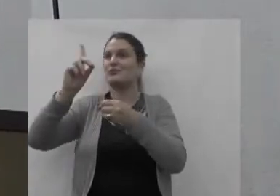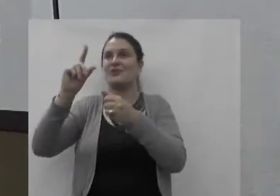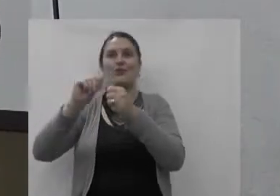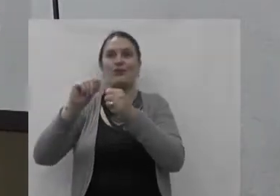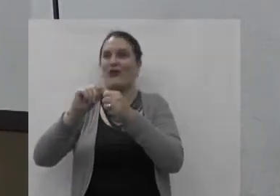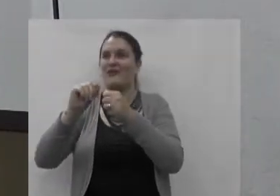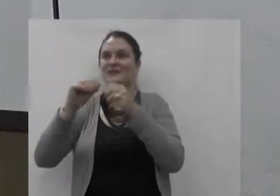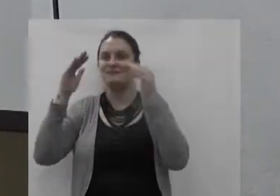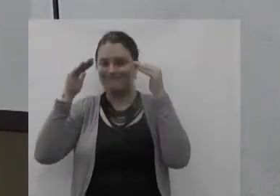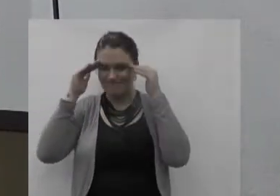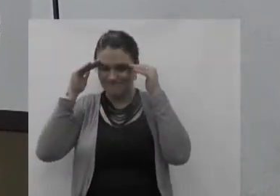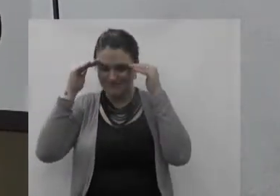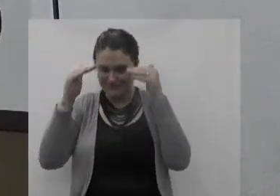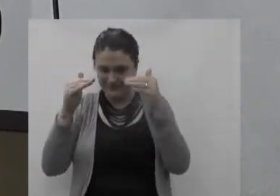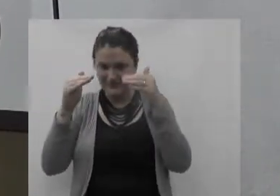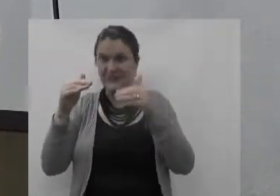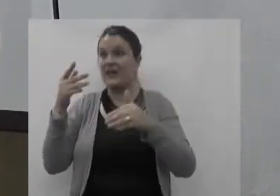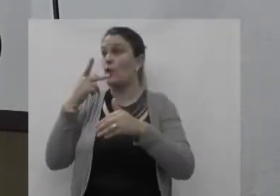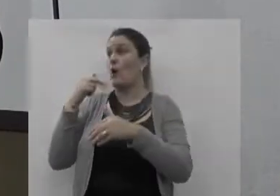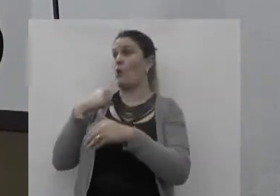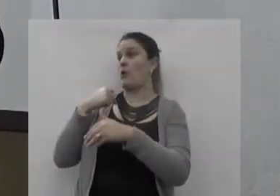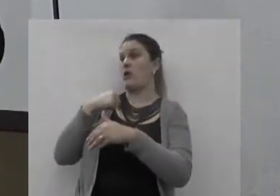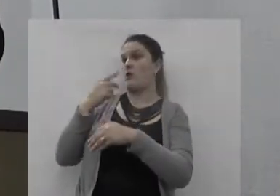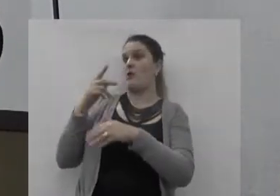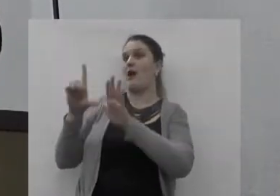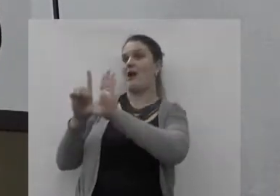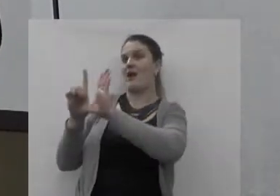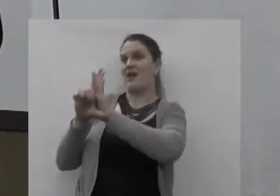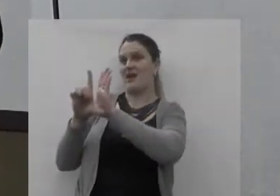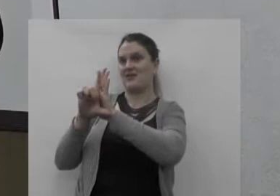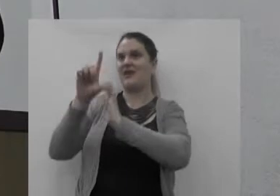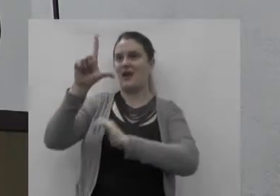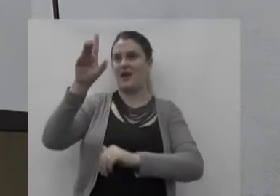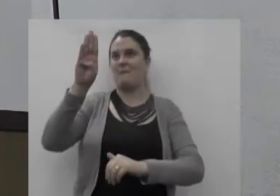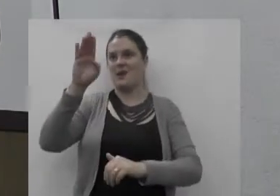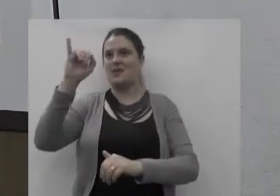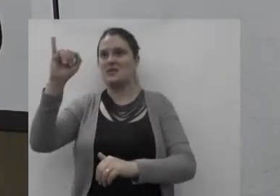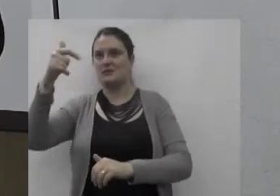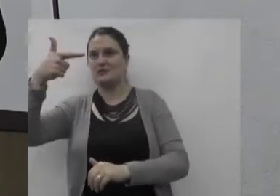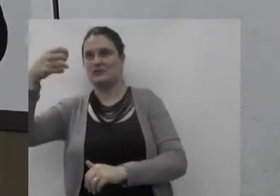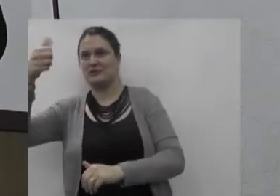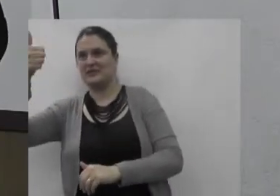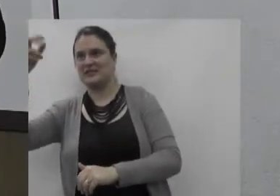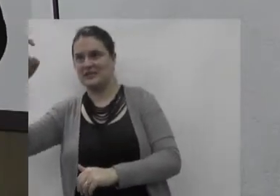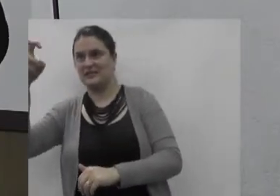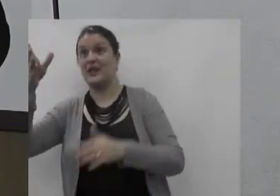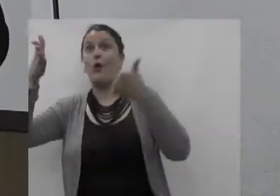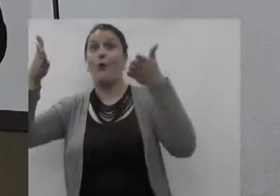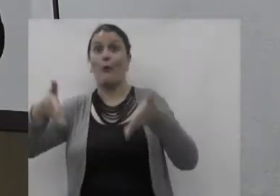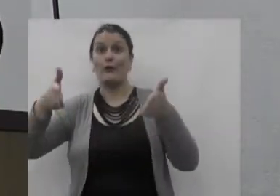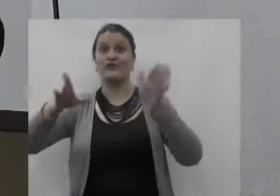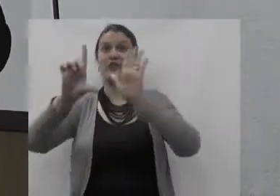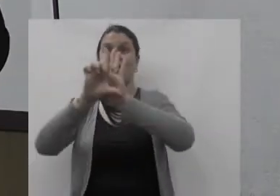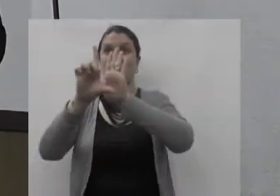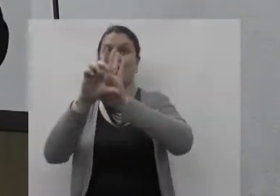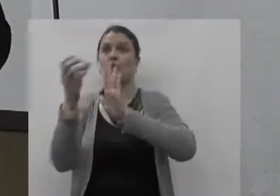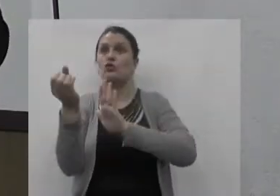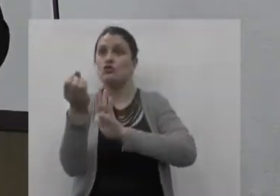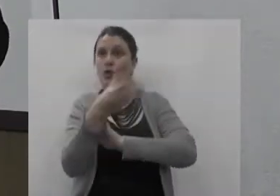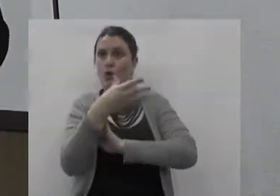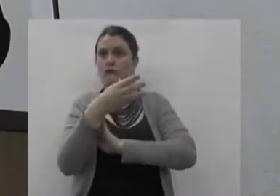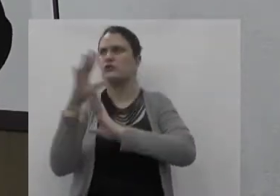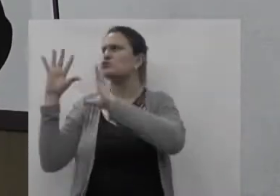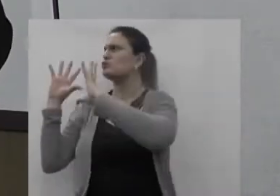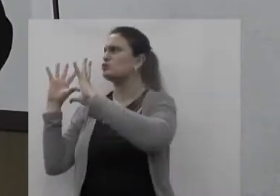estou utilizando aqui a lei que a professora Tatiane falou, estou utilizando aqui a lei que foi sancionada hoje e que é do crivo